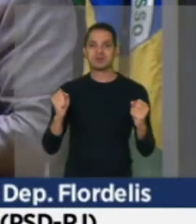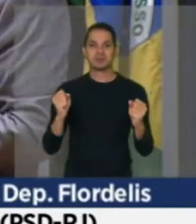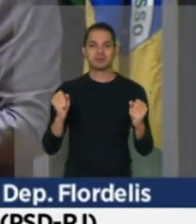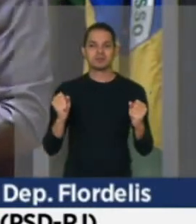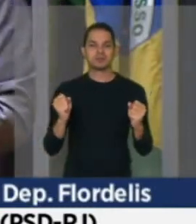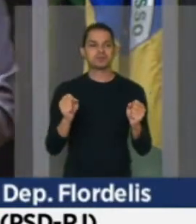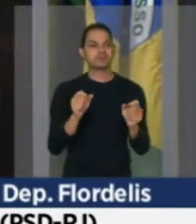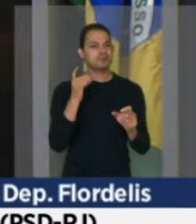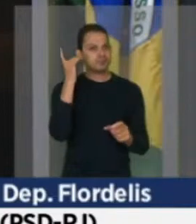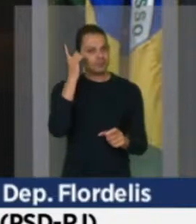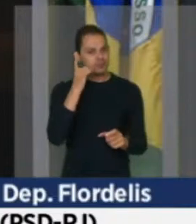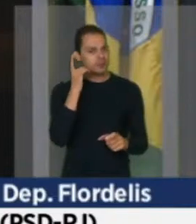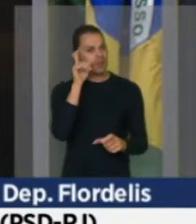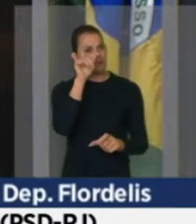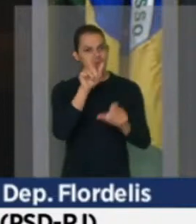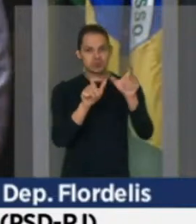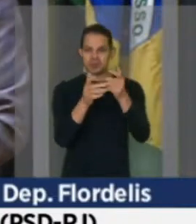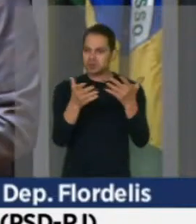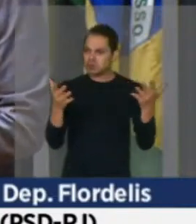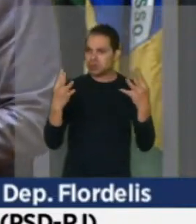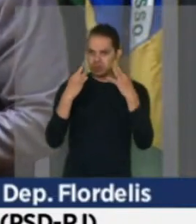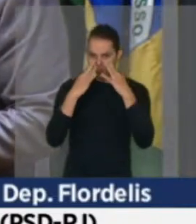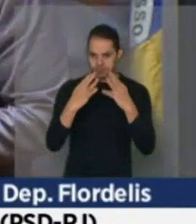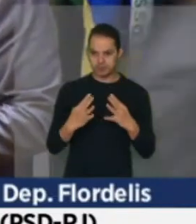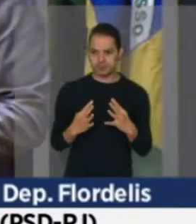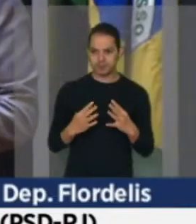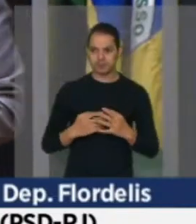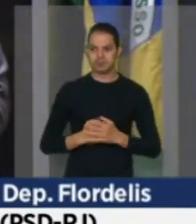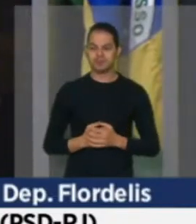Ilustres deputadas e deputados,